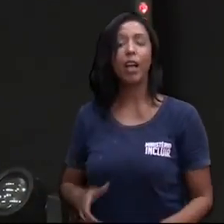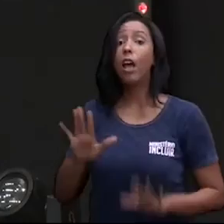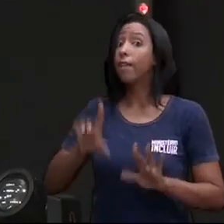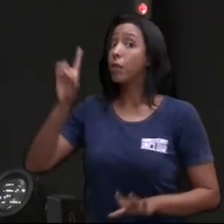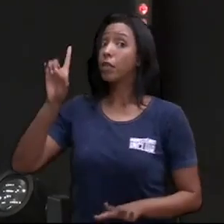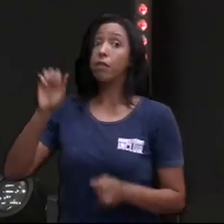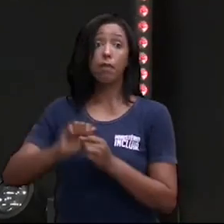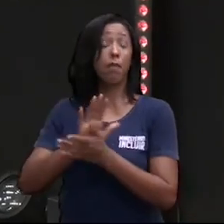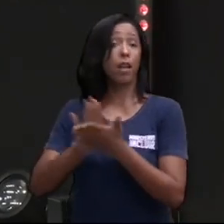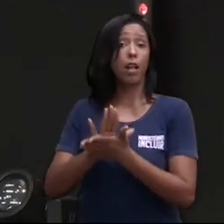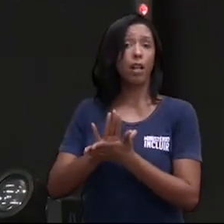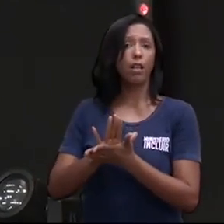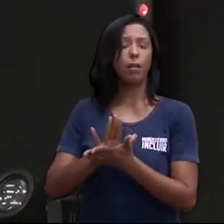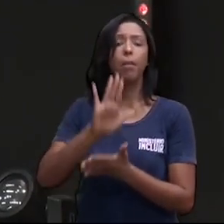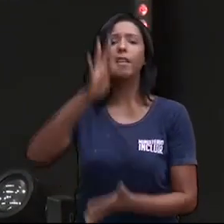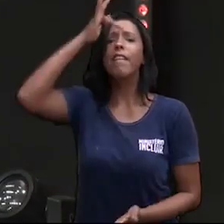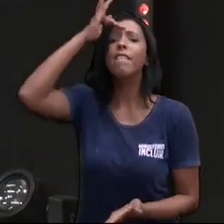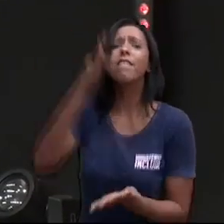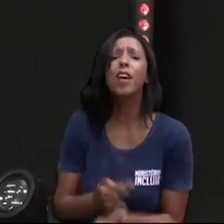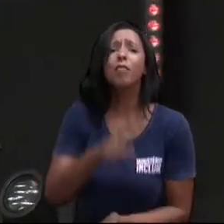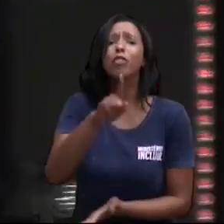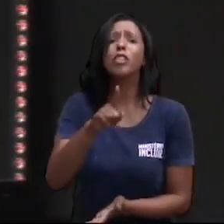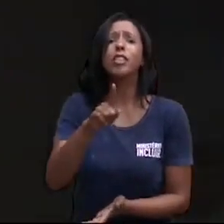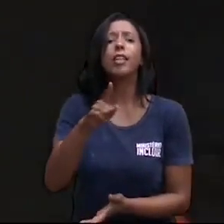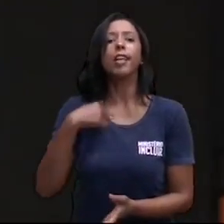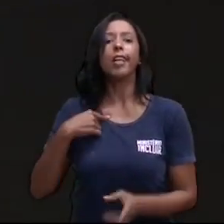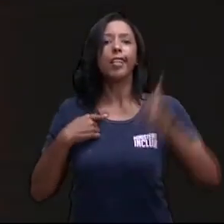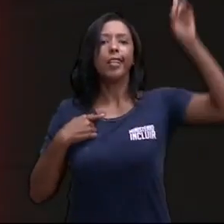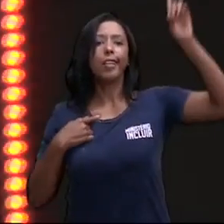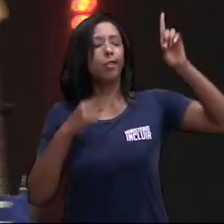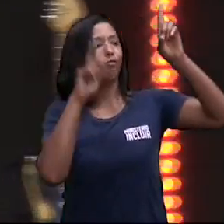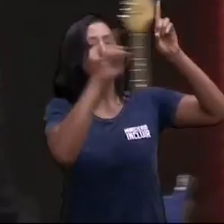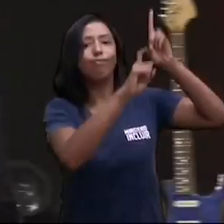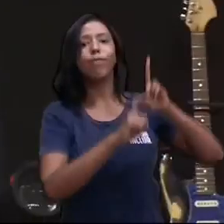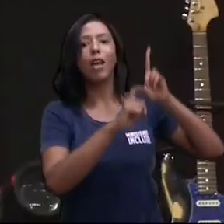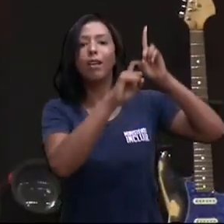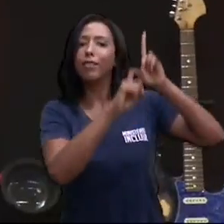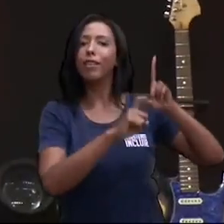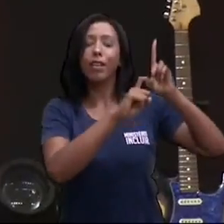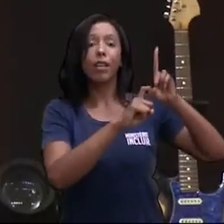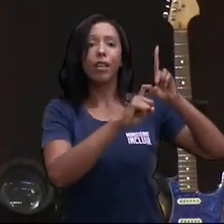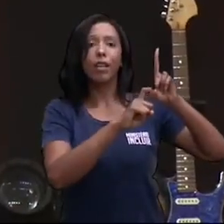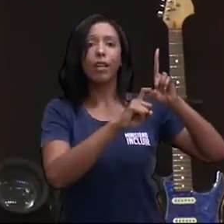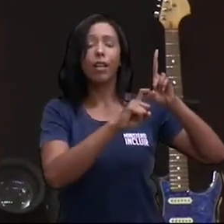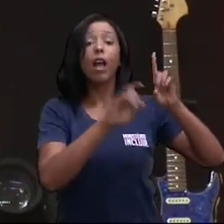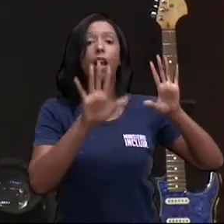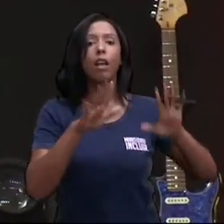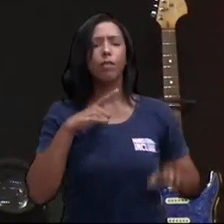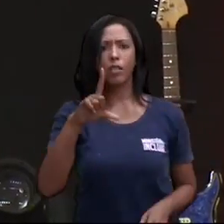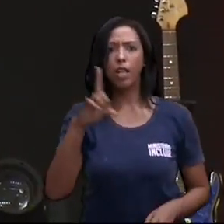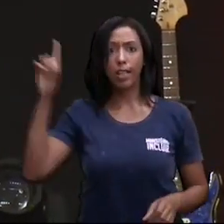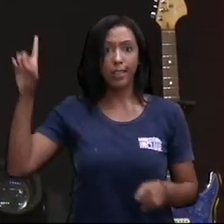por isso você perde a fé porque você sabe depender de Deus o preço de Deus significa tá tudo estragado o teu